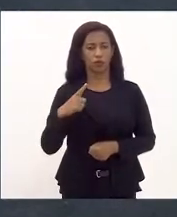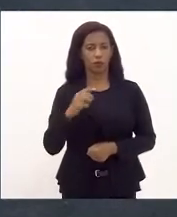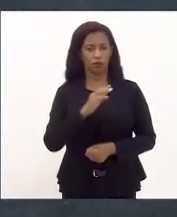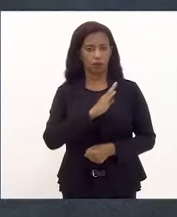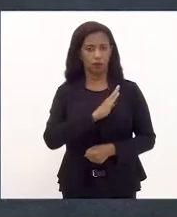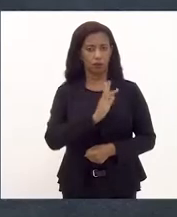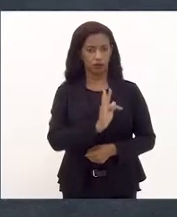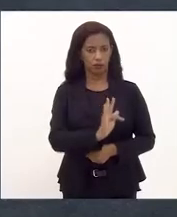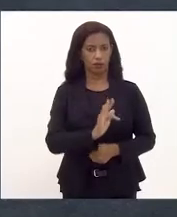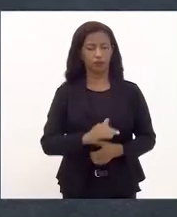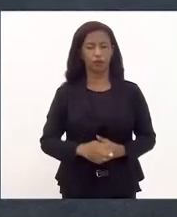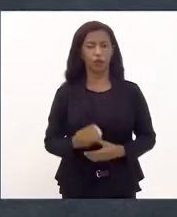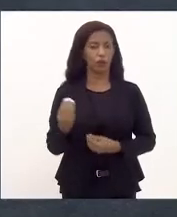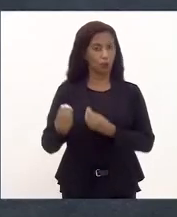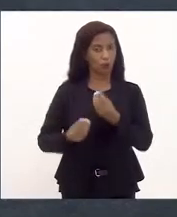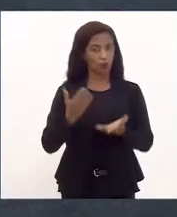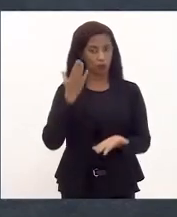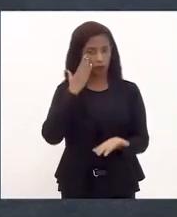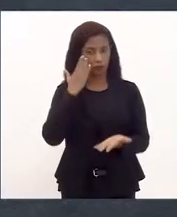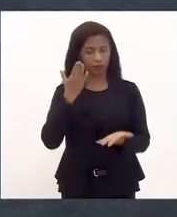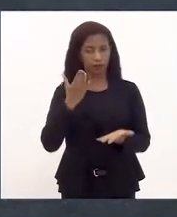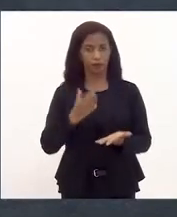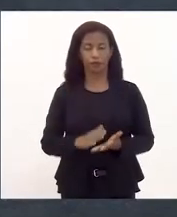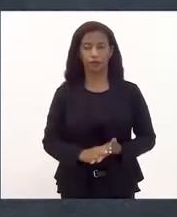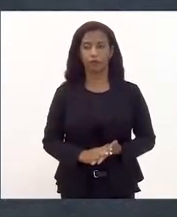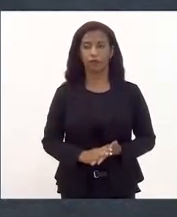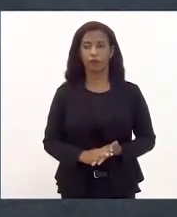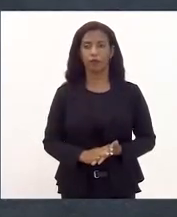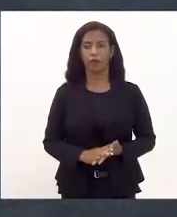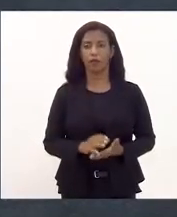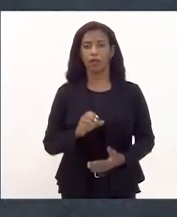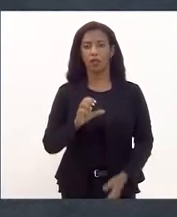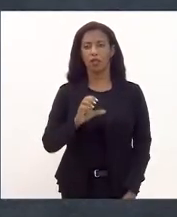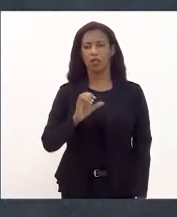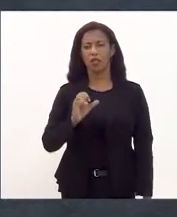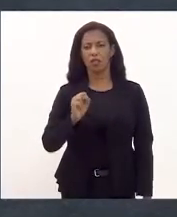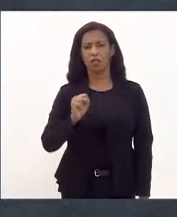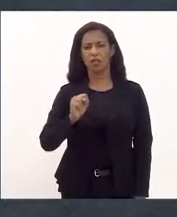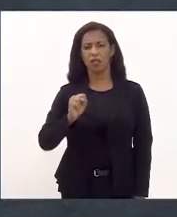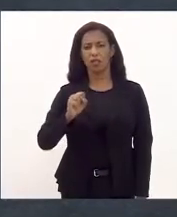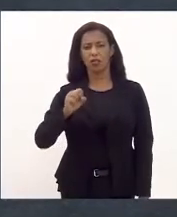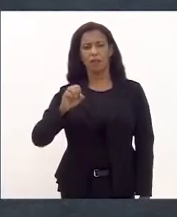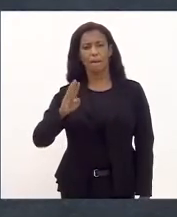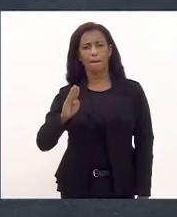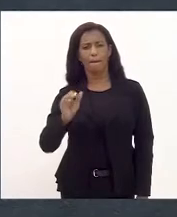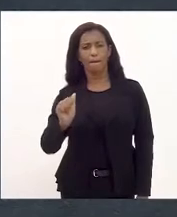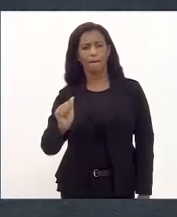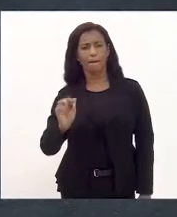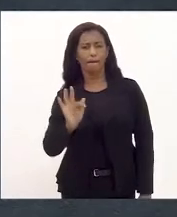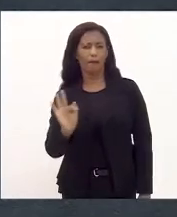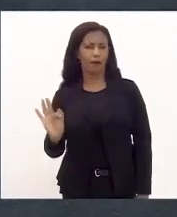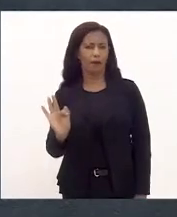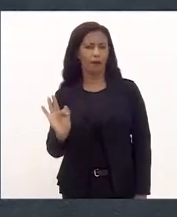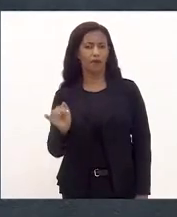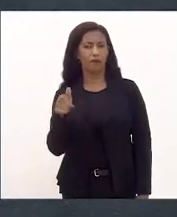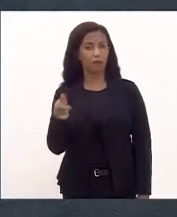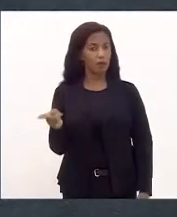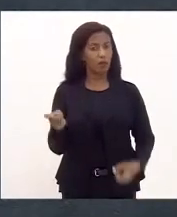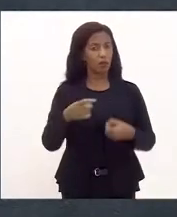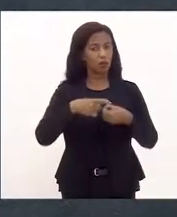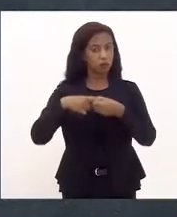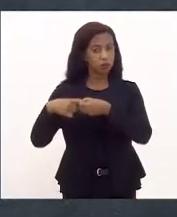Baixada Fluminense, como bem sabe Vossa Excelência, o SISBAF, que é exatamente um